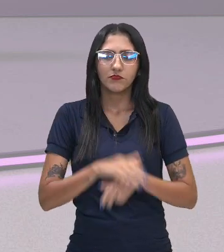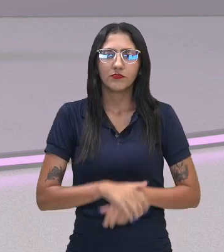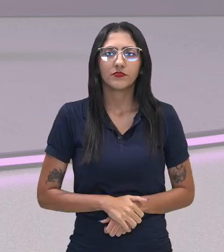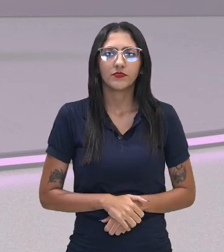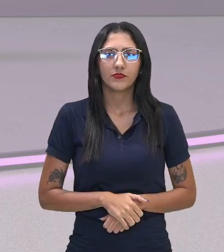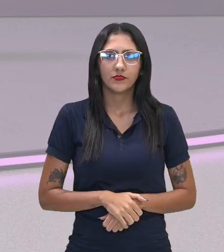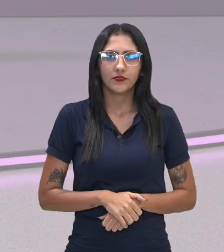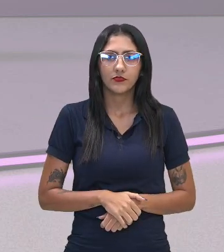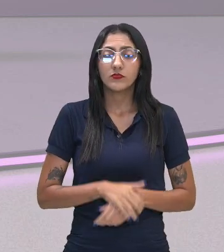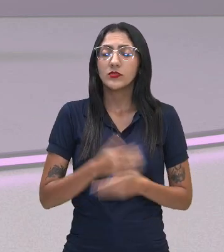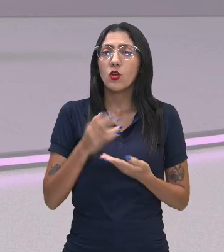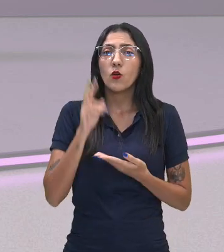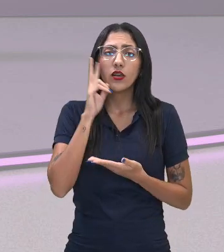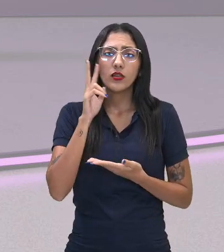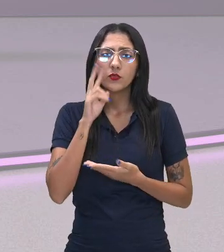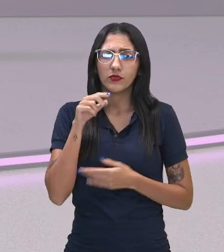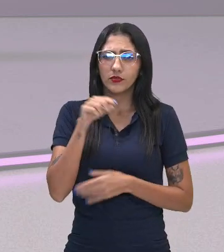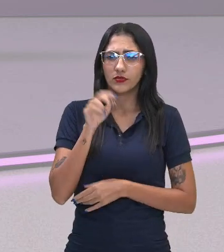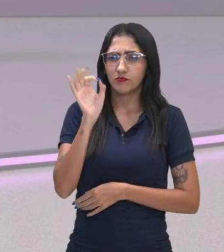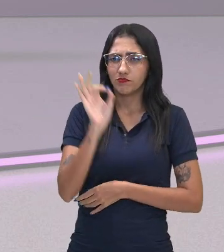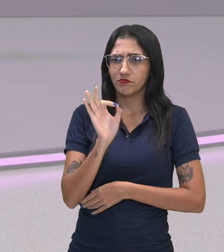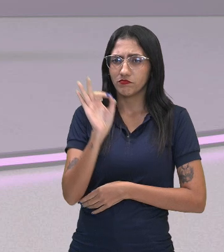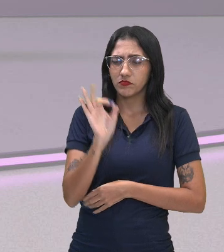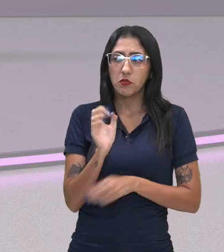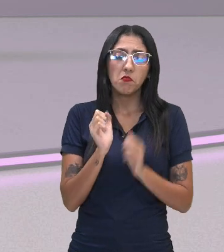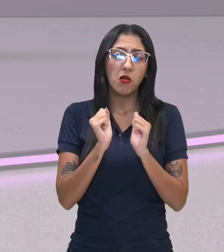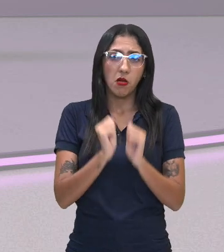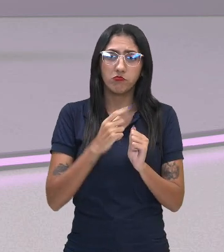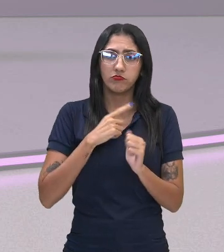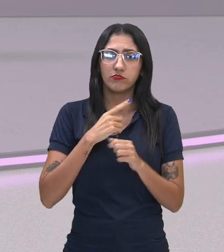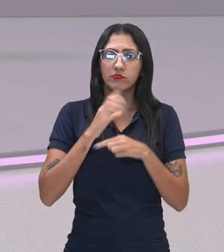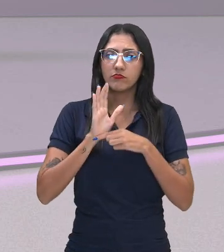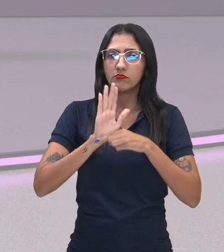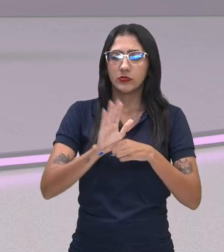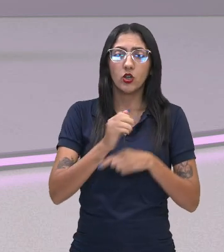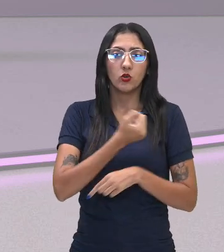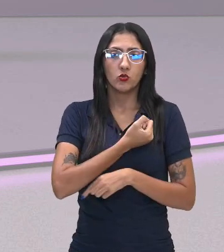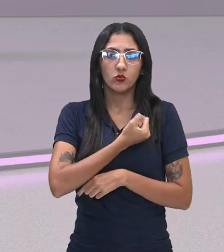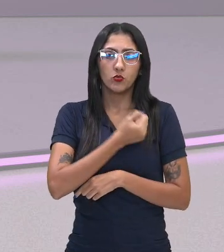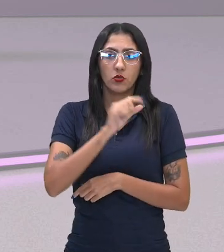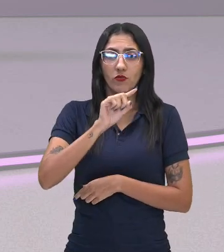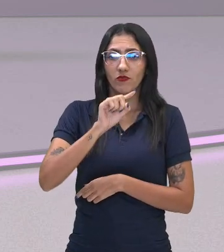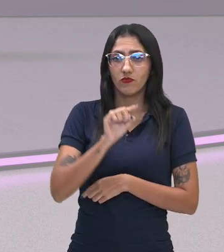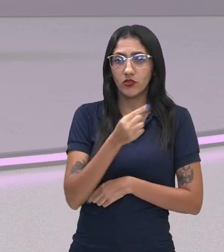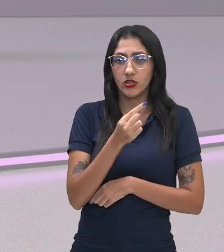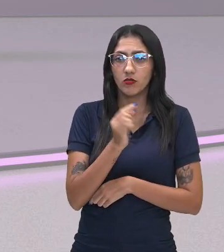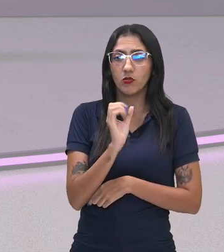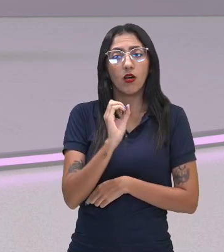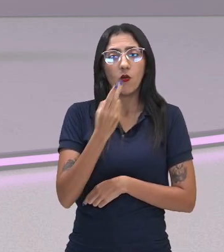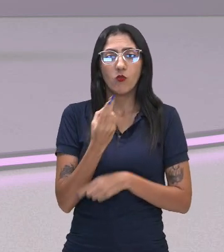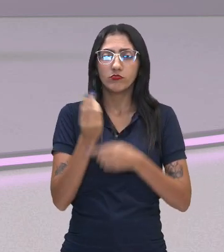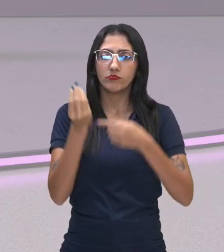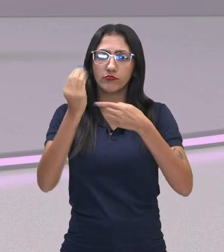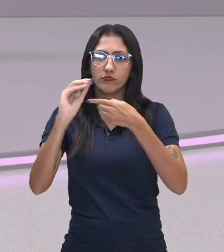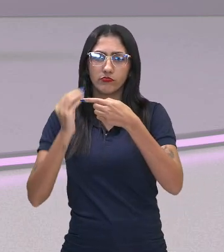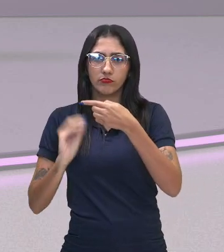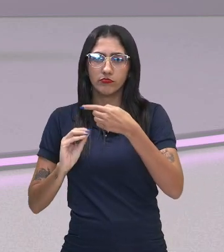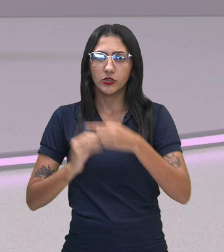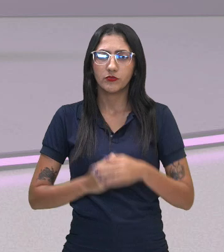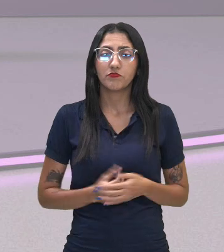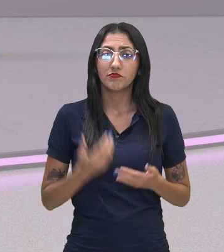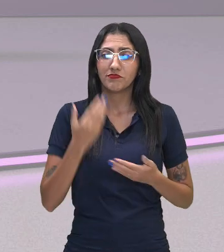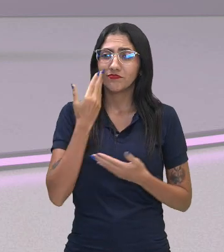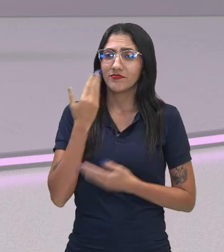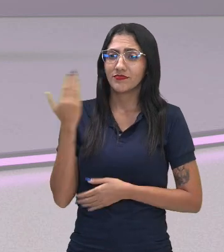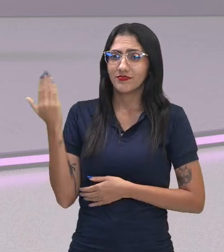a porcentagem ela pode ser expressa tanto na forma de número decimal quanto na forma de fração. E esse símbolozinho aqui ao meu